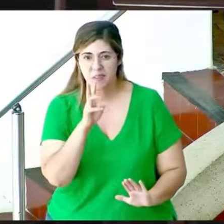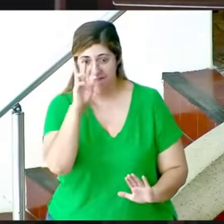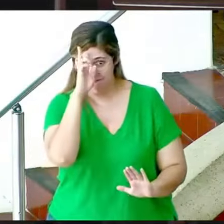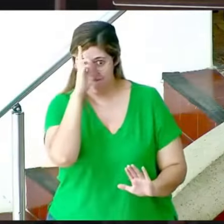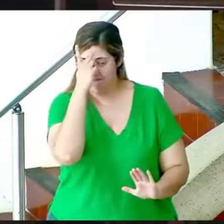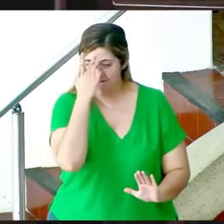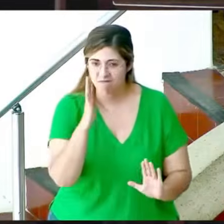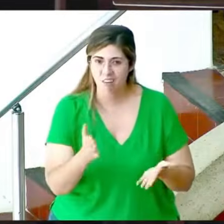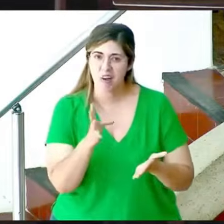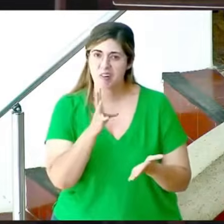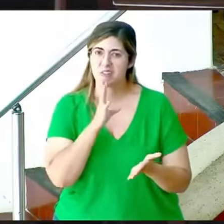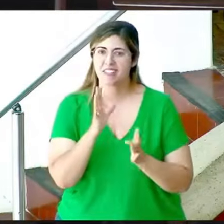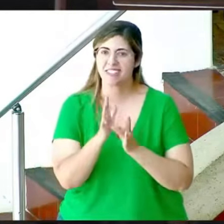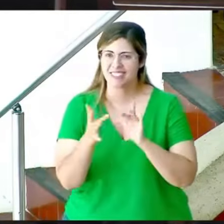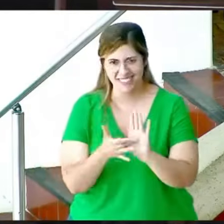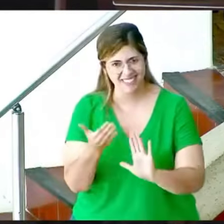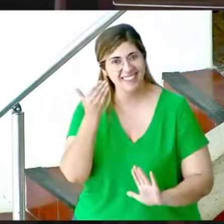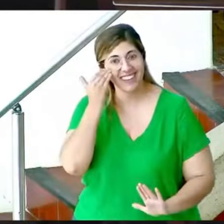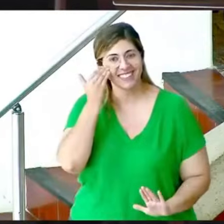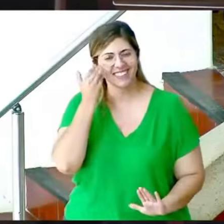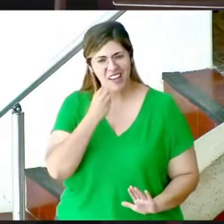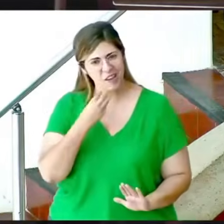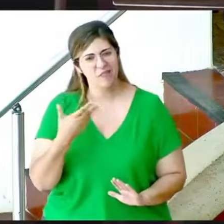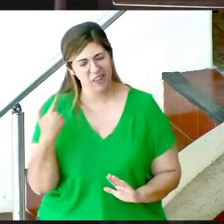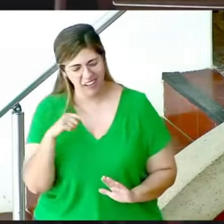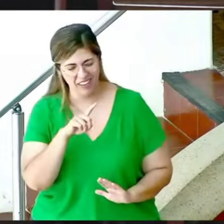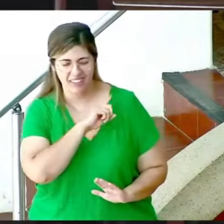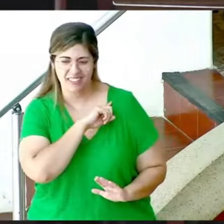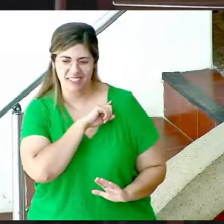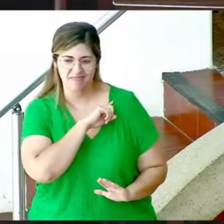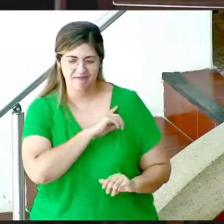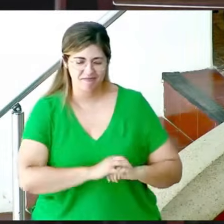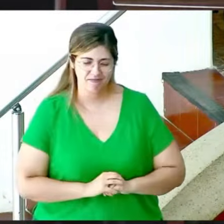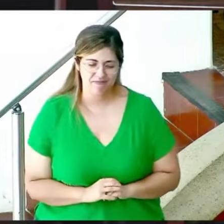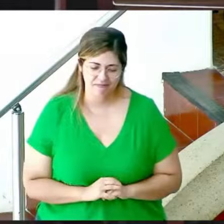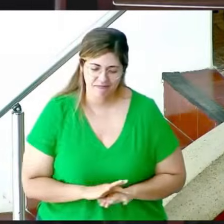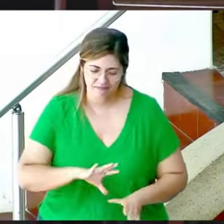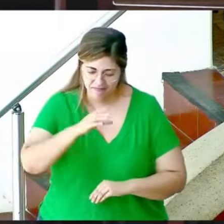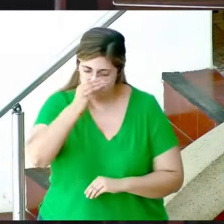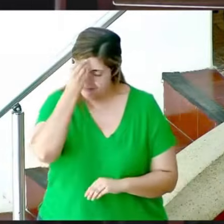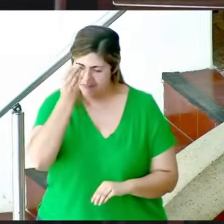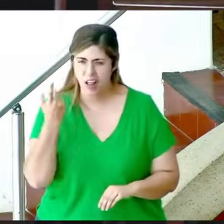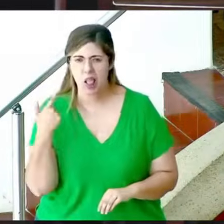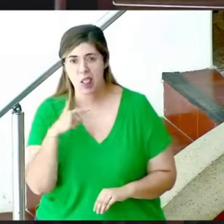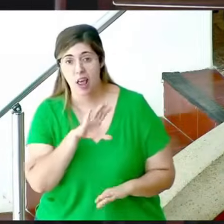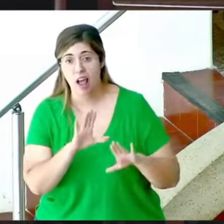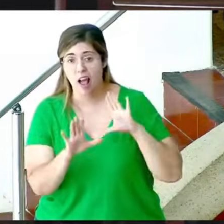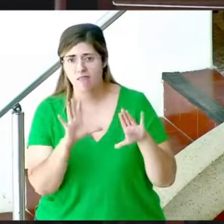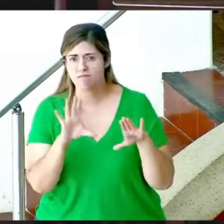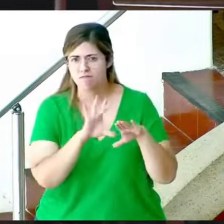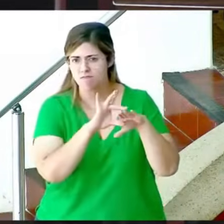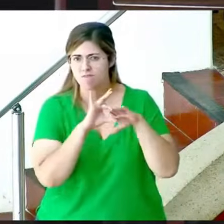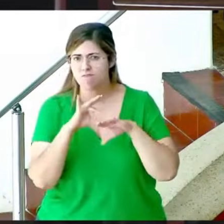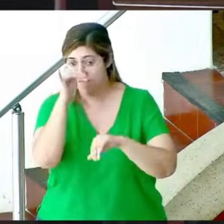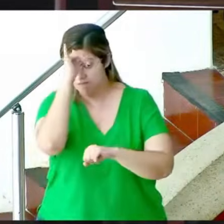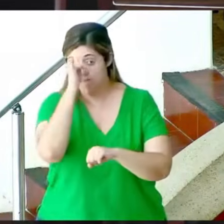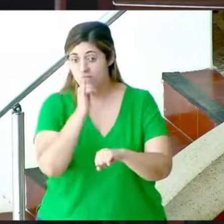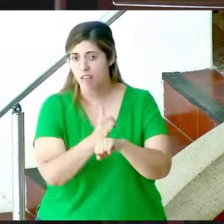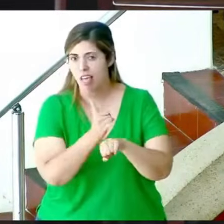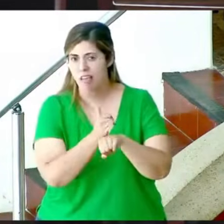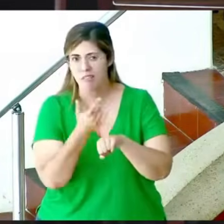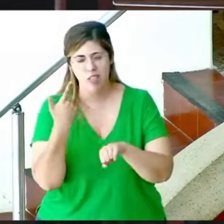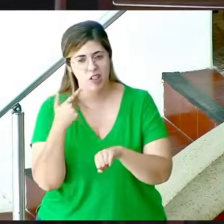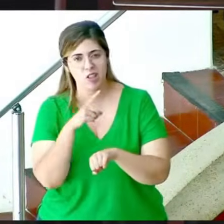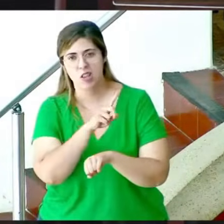não é. É bom ser? O texto aqui mostra que líderes principalmente precisam ser hospitaleiros. Isso está em 1